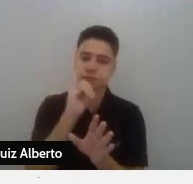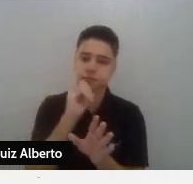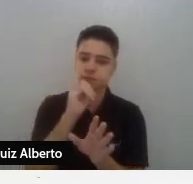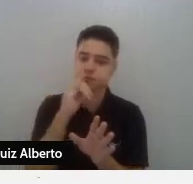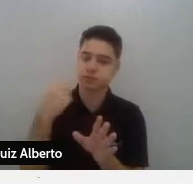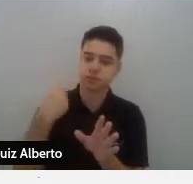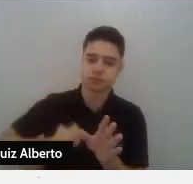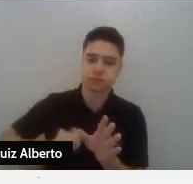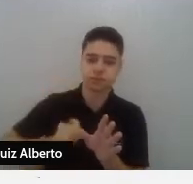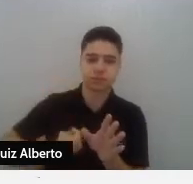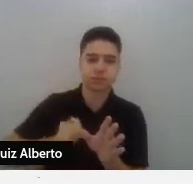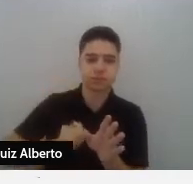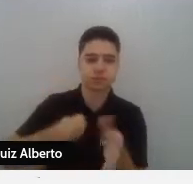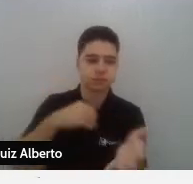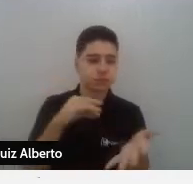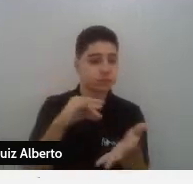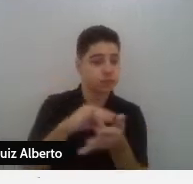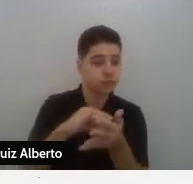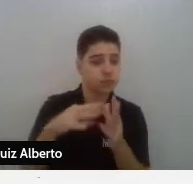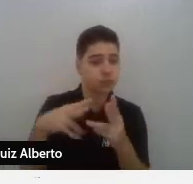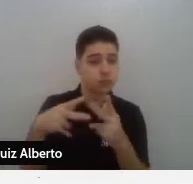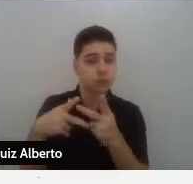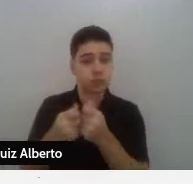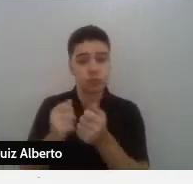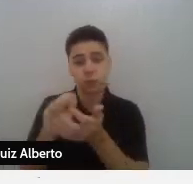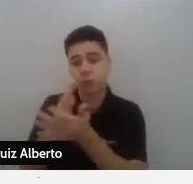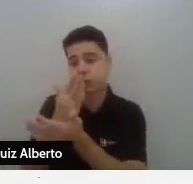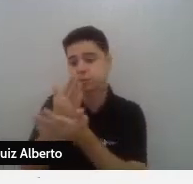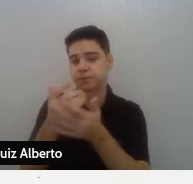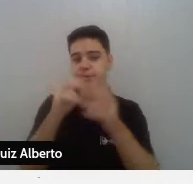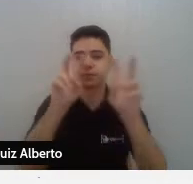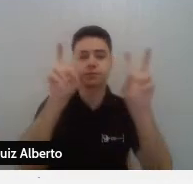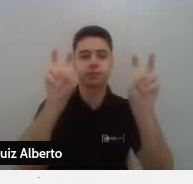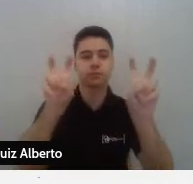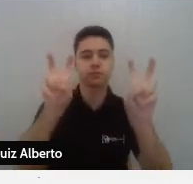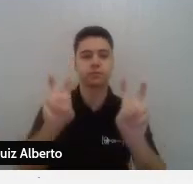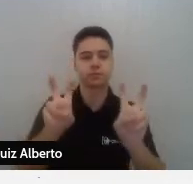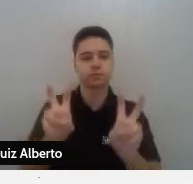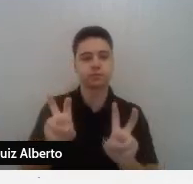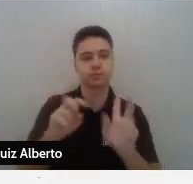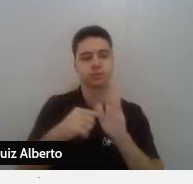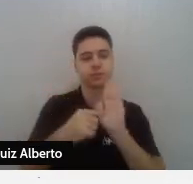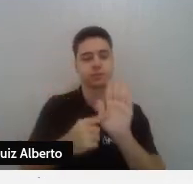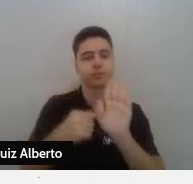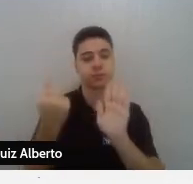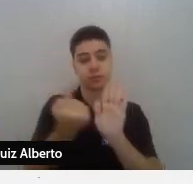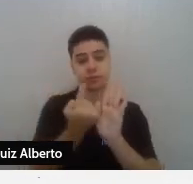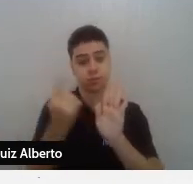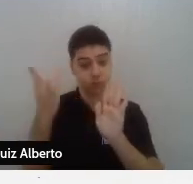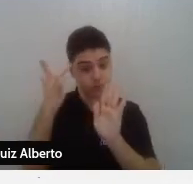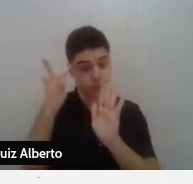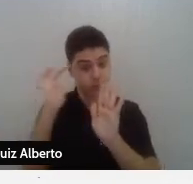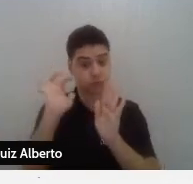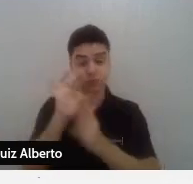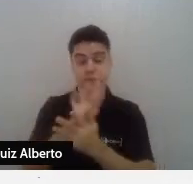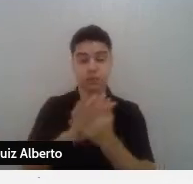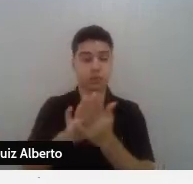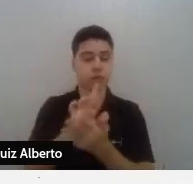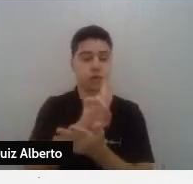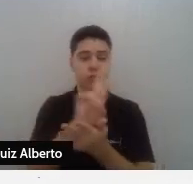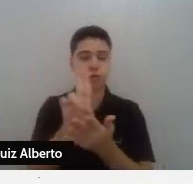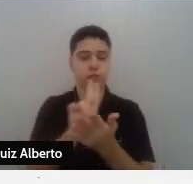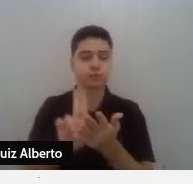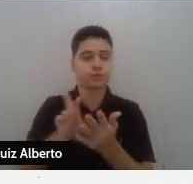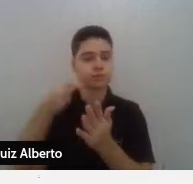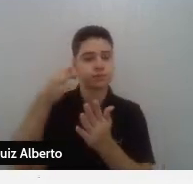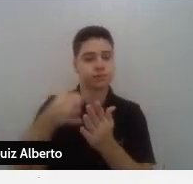conviveu com um desses conceitos, mas a gente às vezes não sabe o nome específico, né? Então, a gente vai